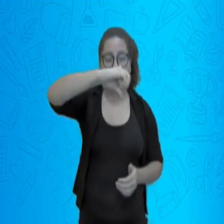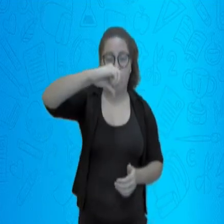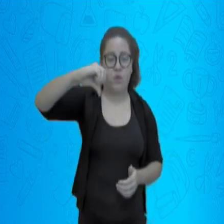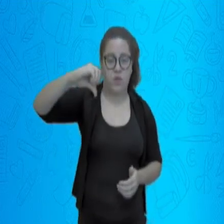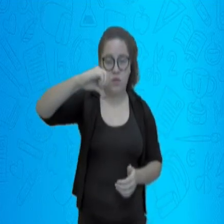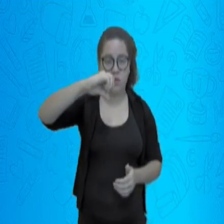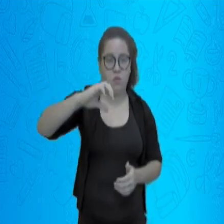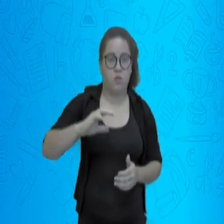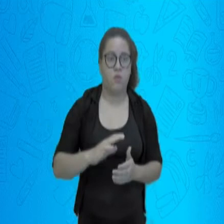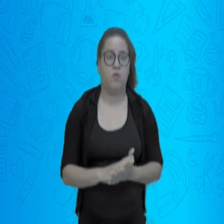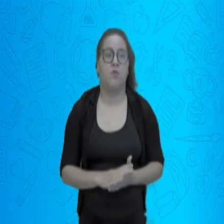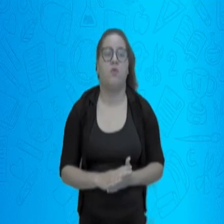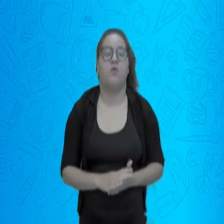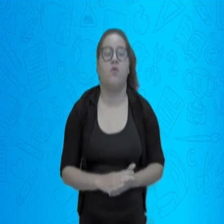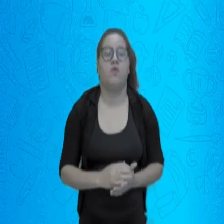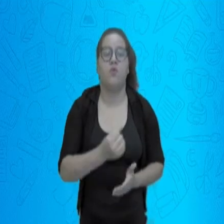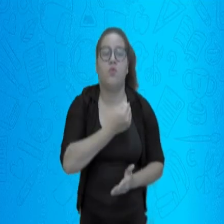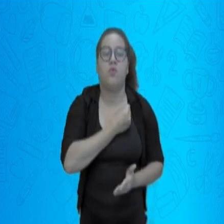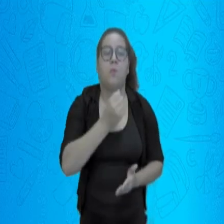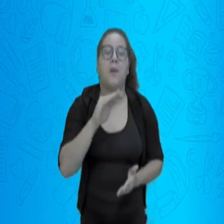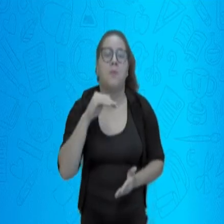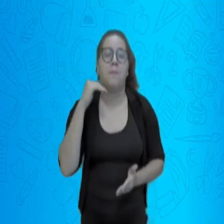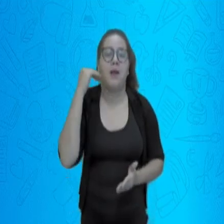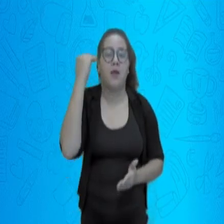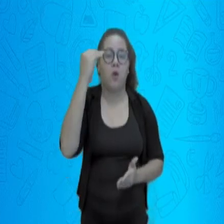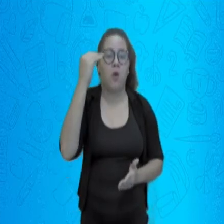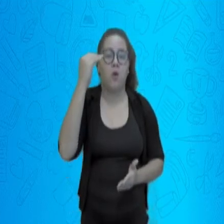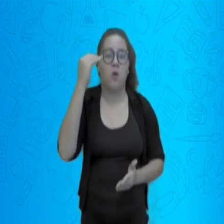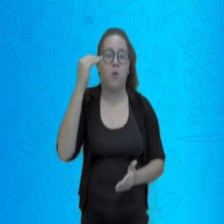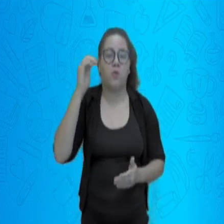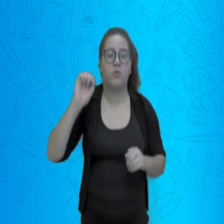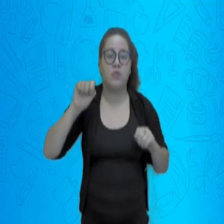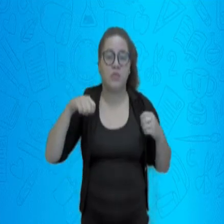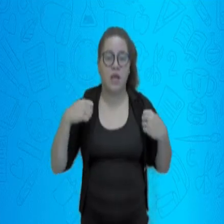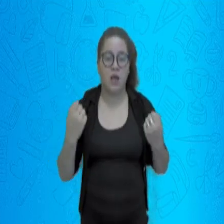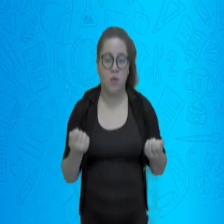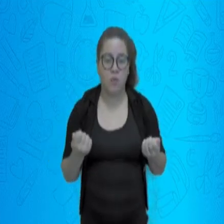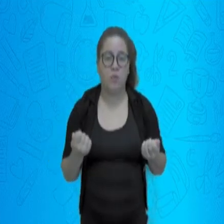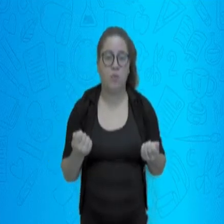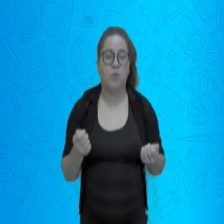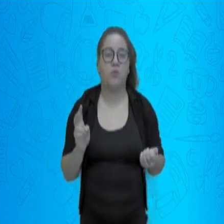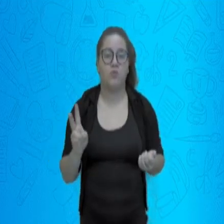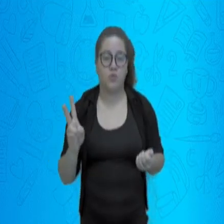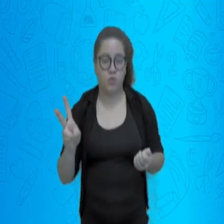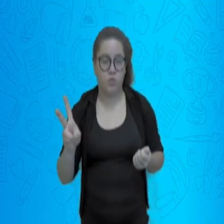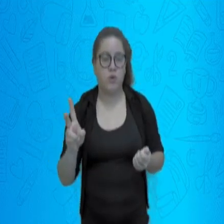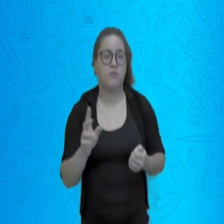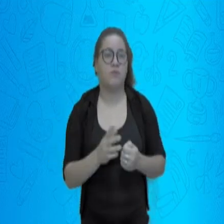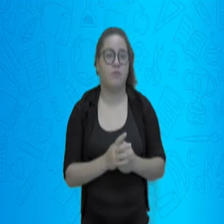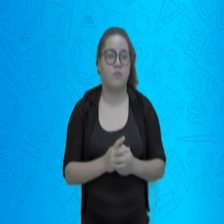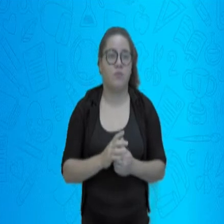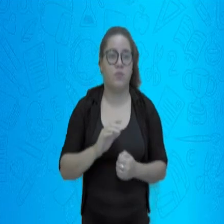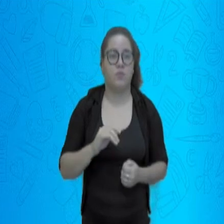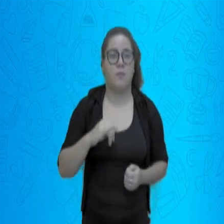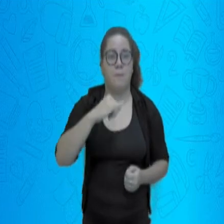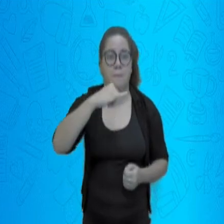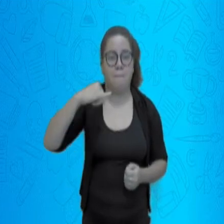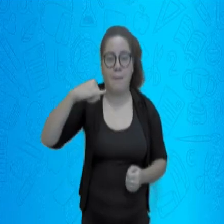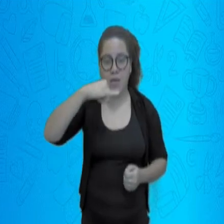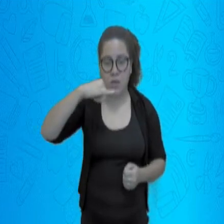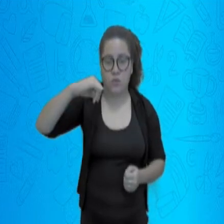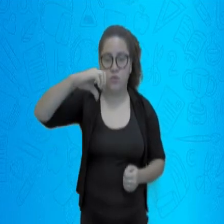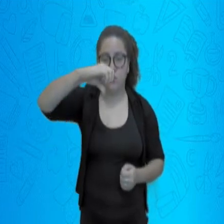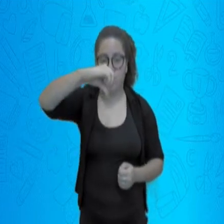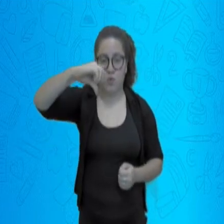e o número maior aqui é 100 ou é 1? É o 100, e o sinal do 100 é negativo, então a minha